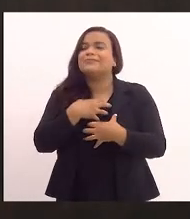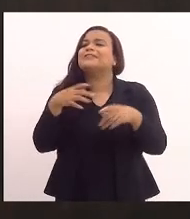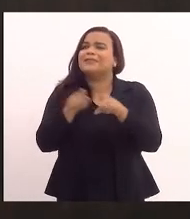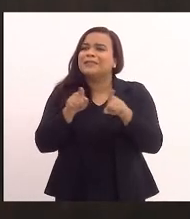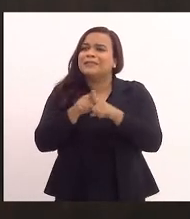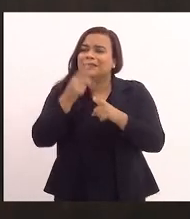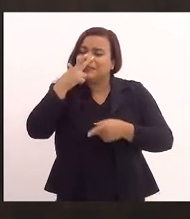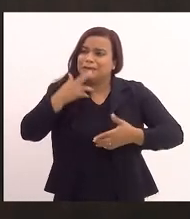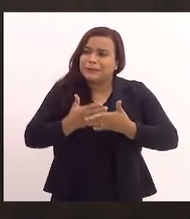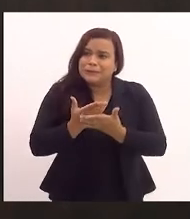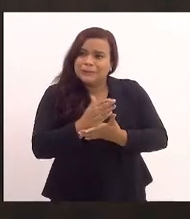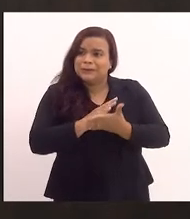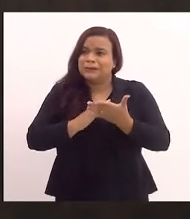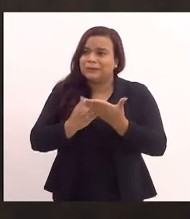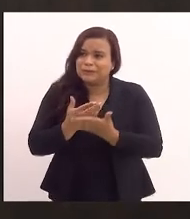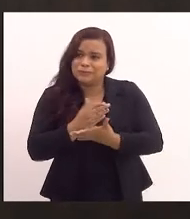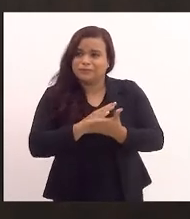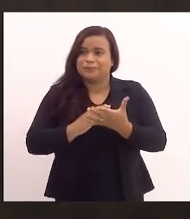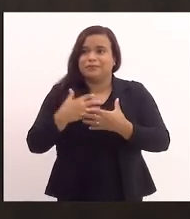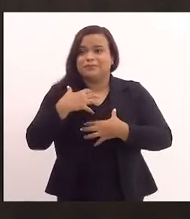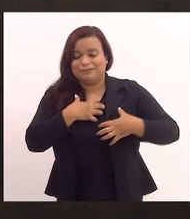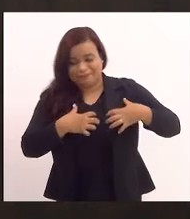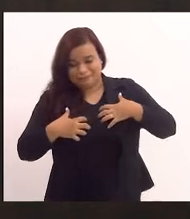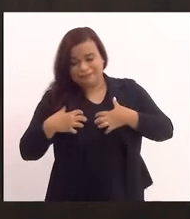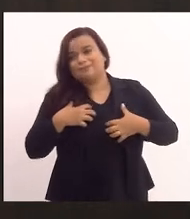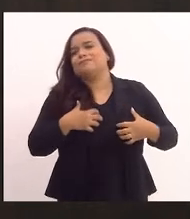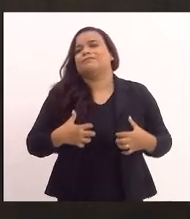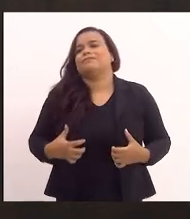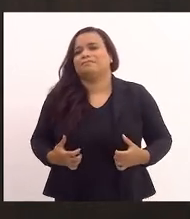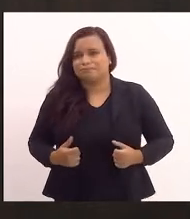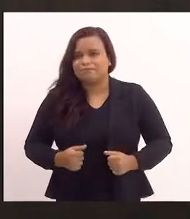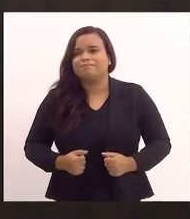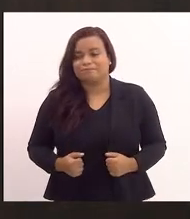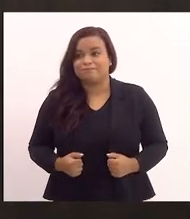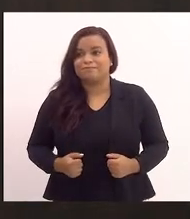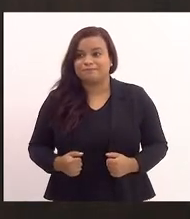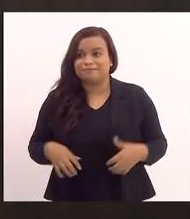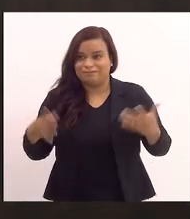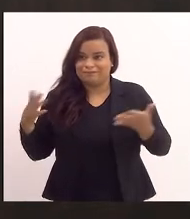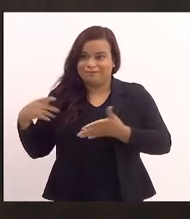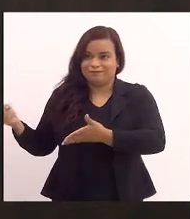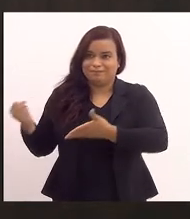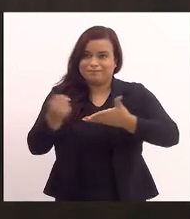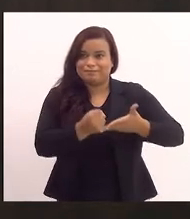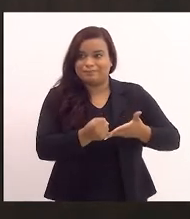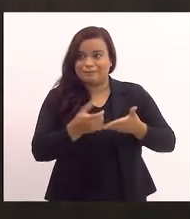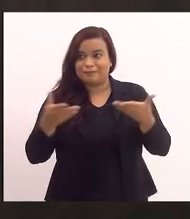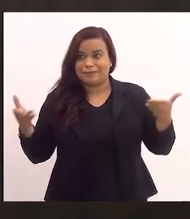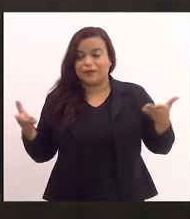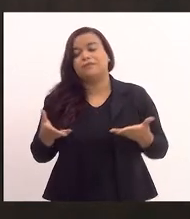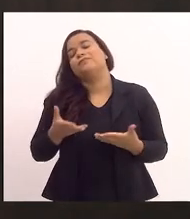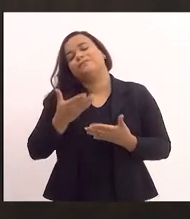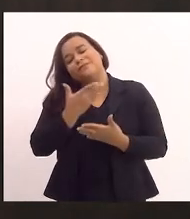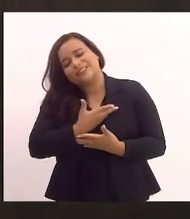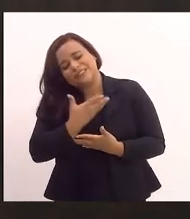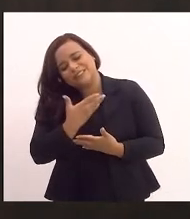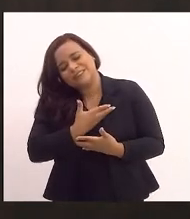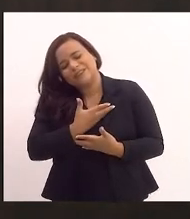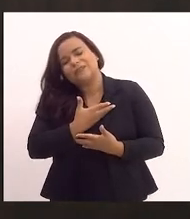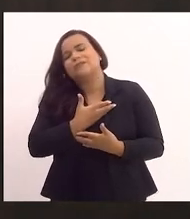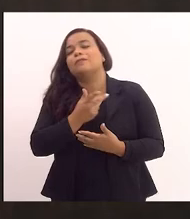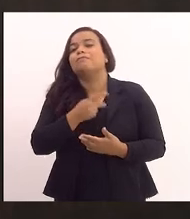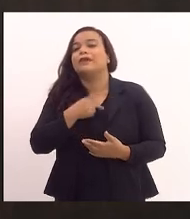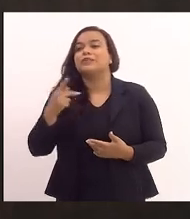devam agir dessa forma, que devam controlar o social dessa forma. Então, passo a palavra agora ao meu querido amigo, pastor